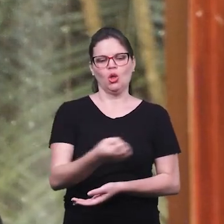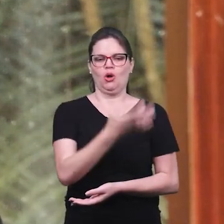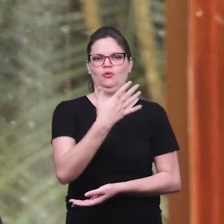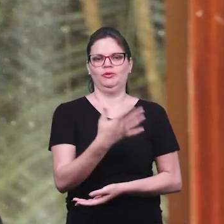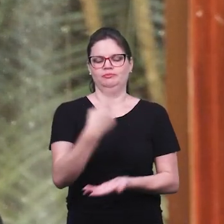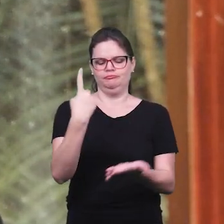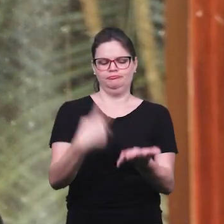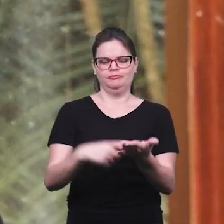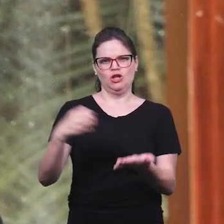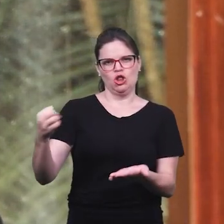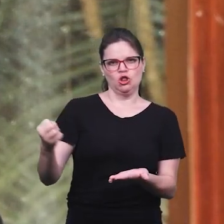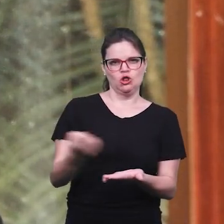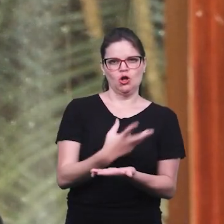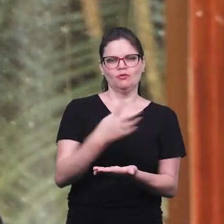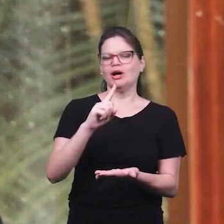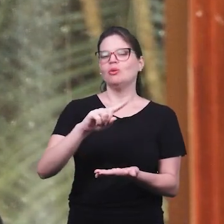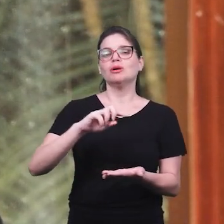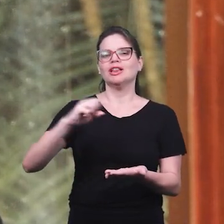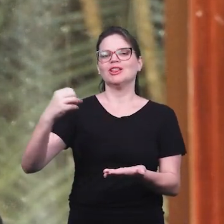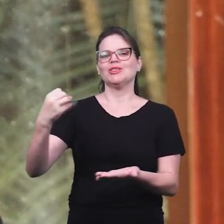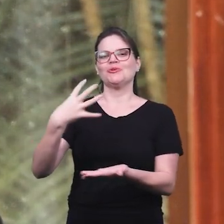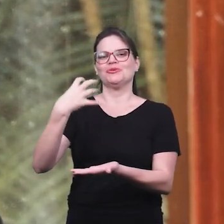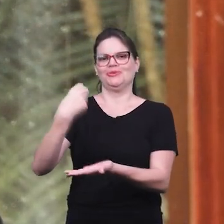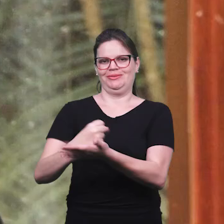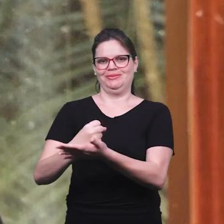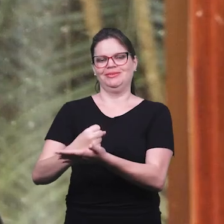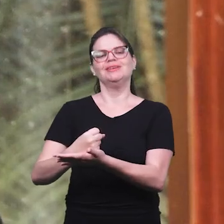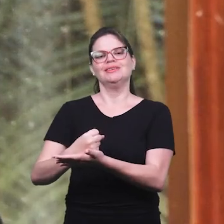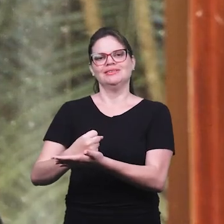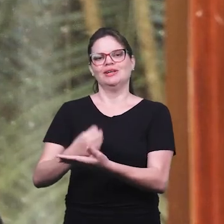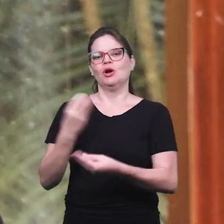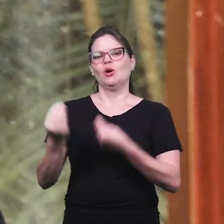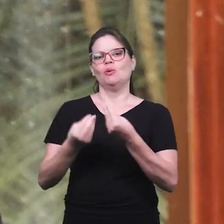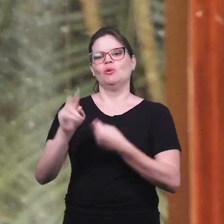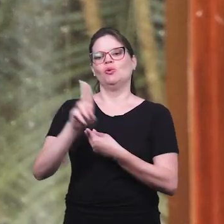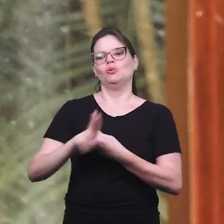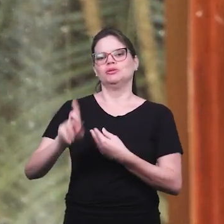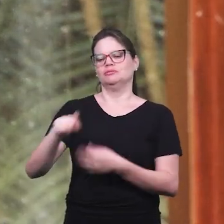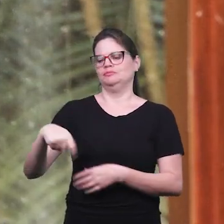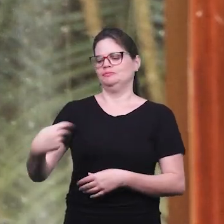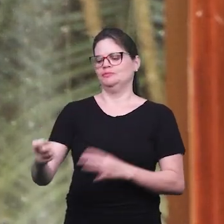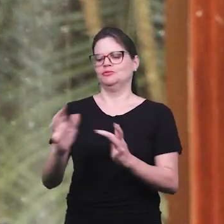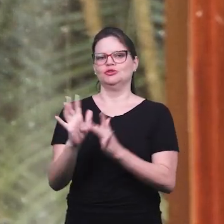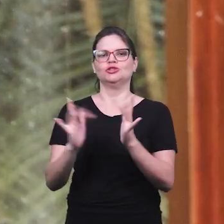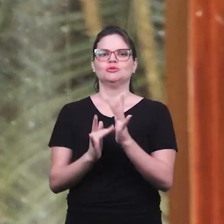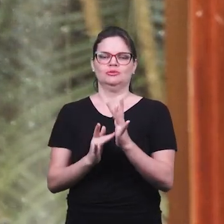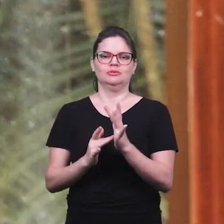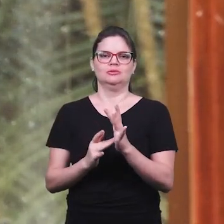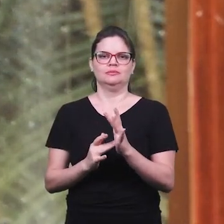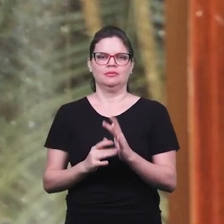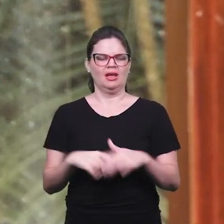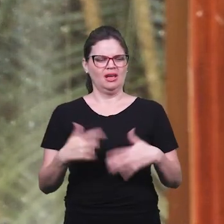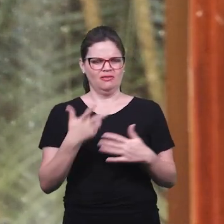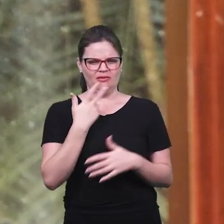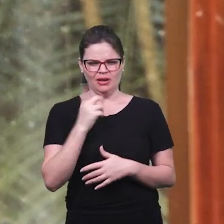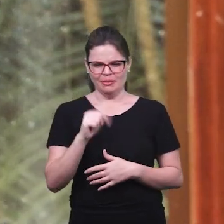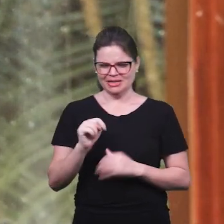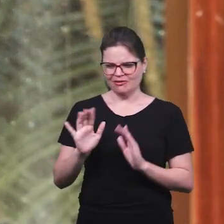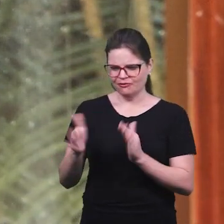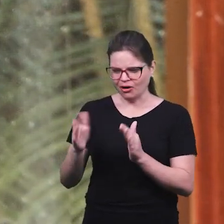Essa nova aliança é o Novo Testamento no nome do Senhor Jesus. Aí alguém dirá assim, mas isso não é com a